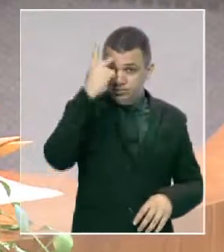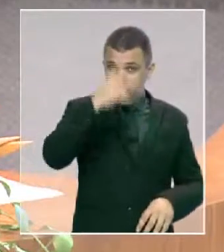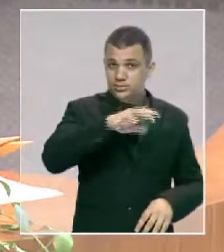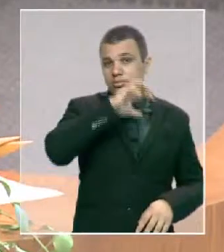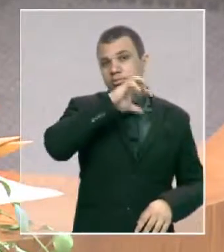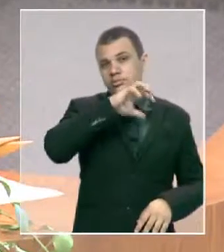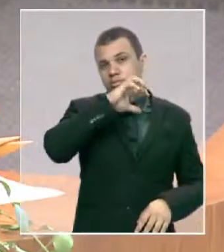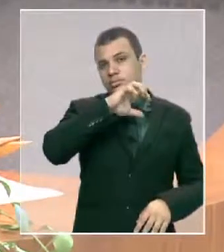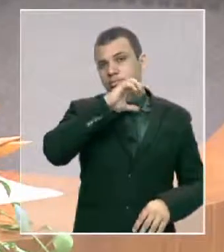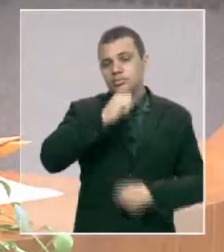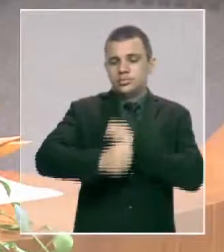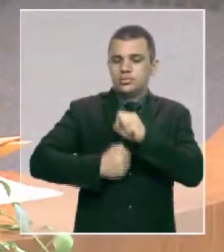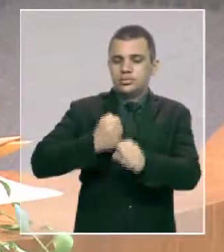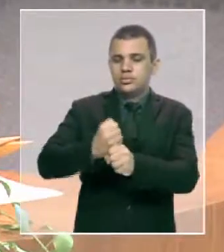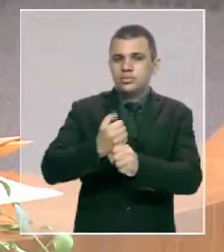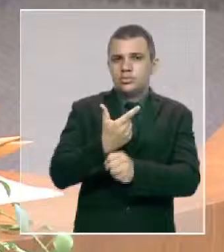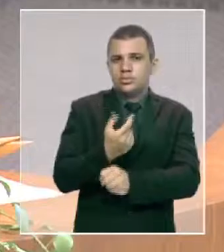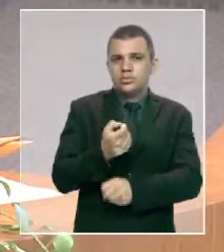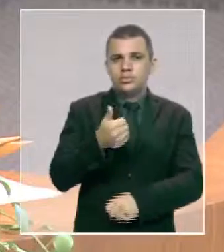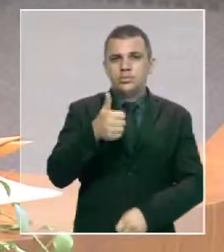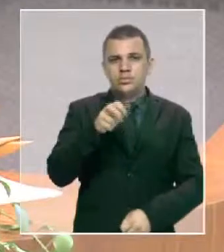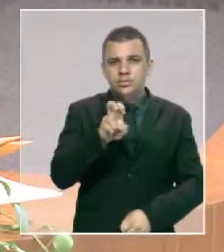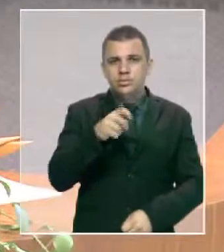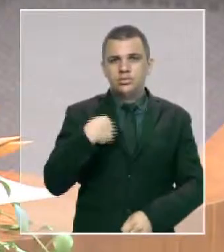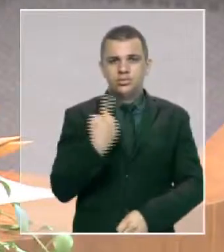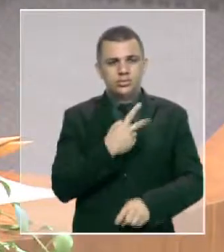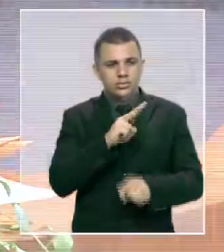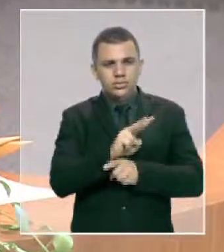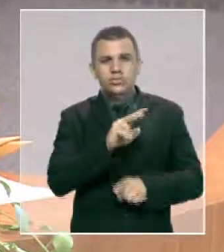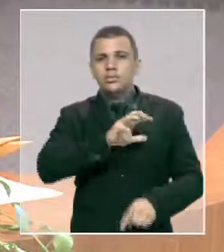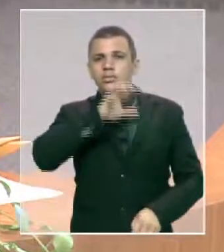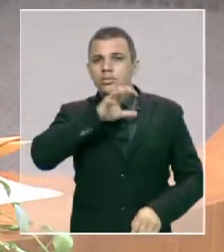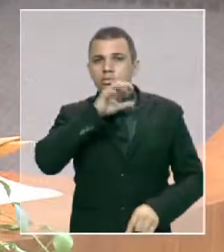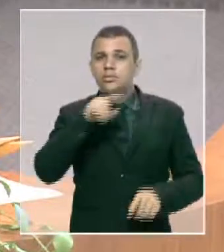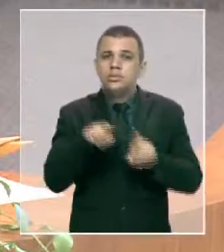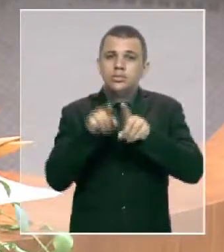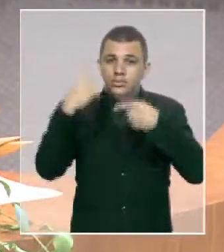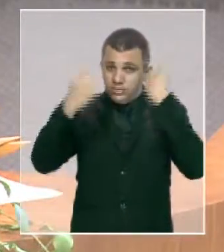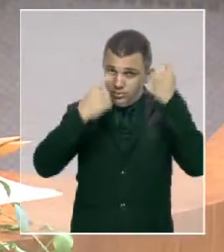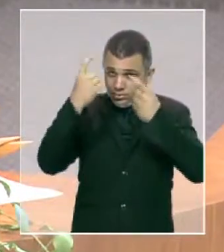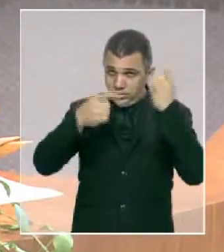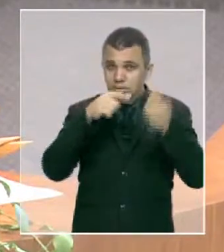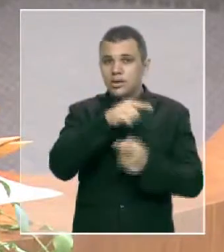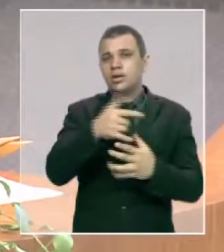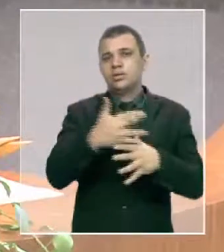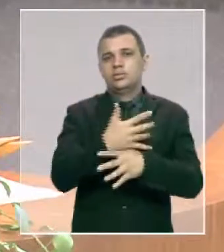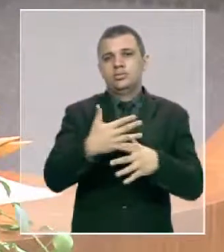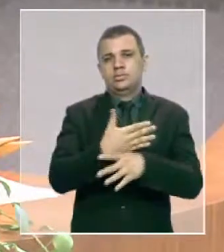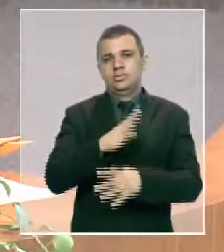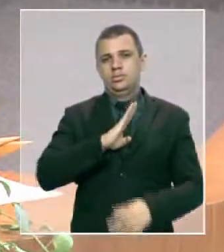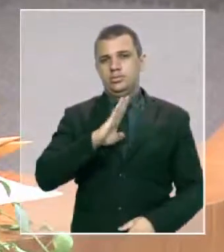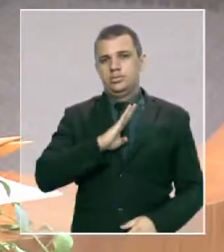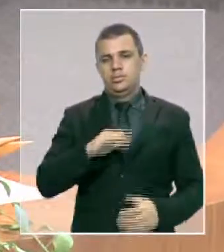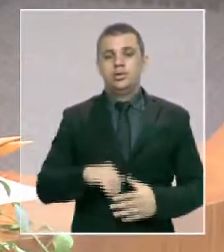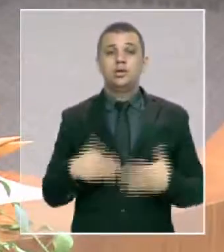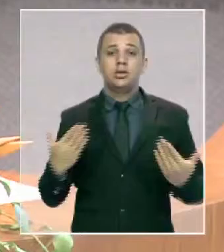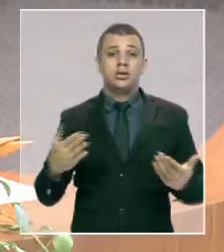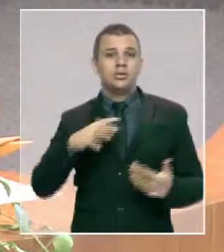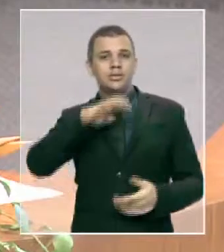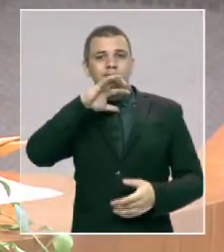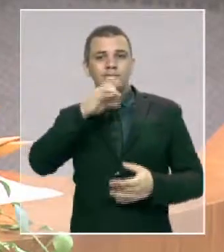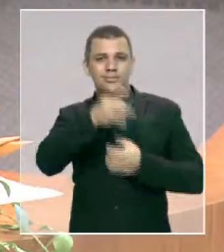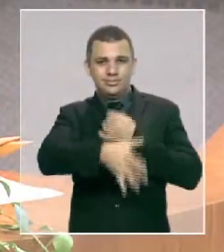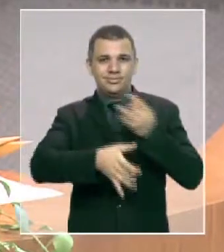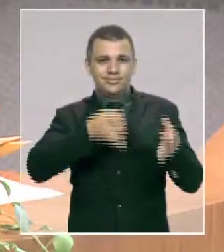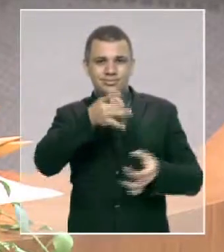ano de 2015 em defesa dos animais e a preocupação que temos que ter na cidade de Bacabal. Então, os animais abandonados nas ruas